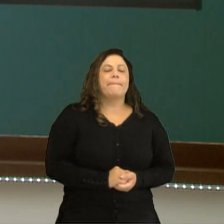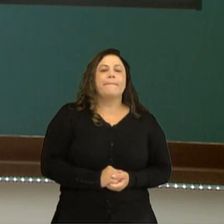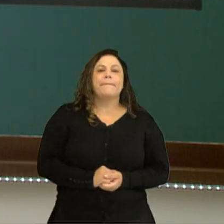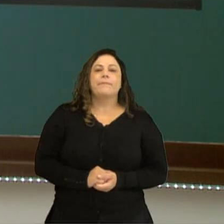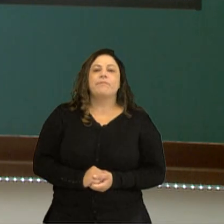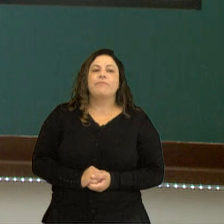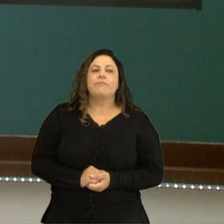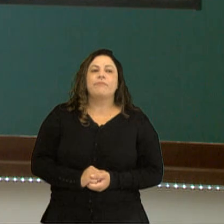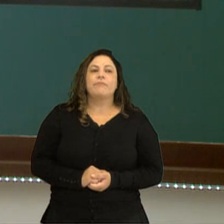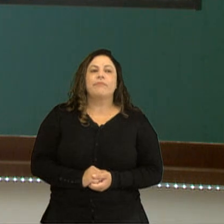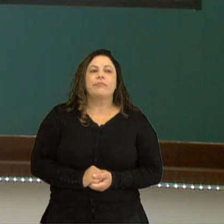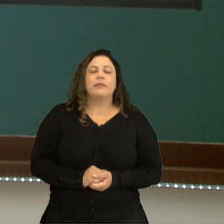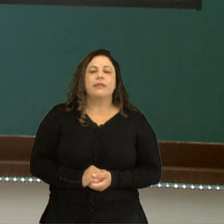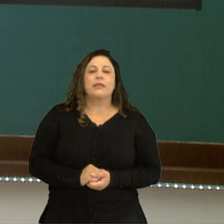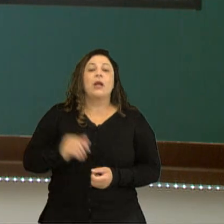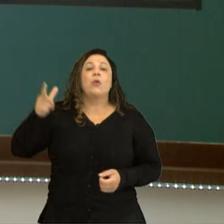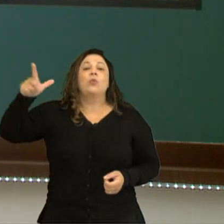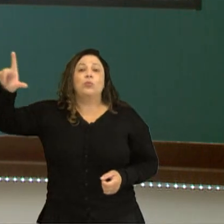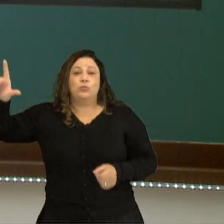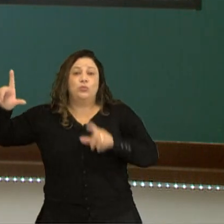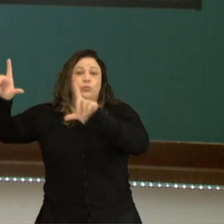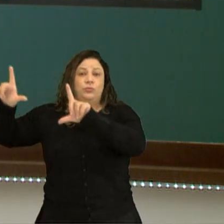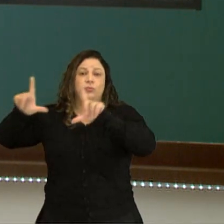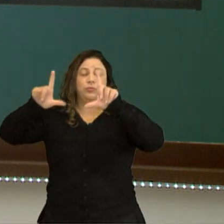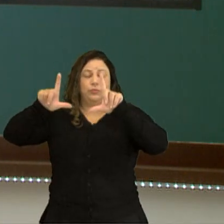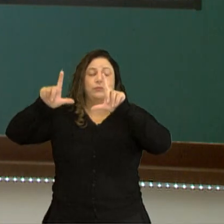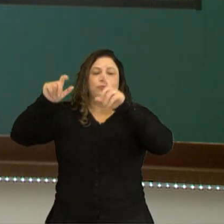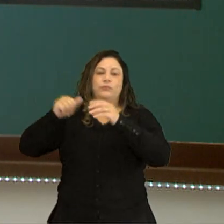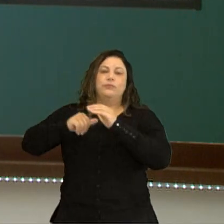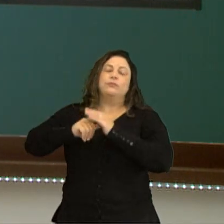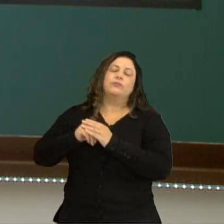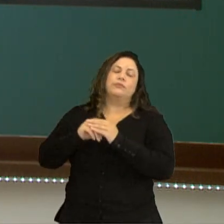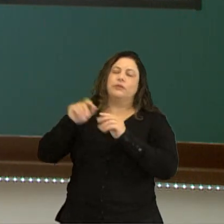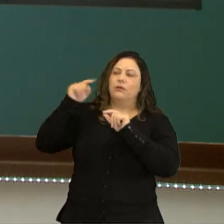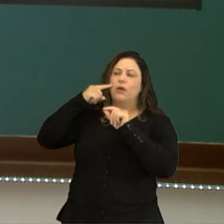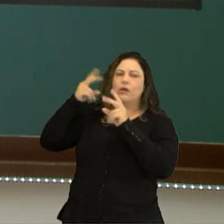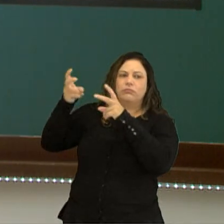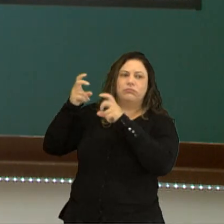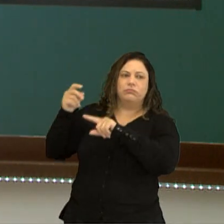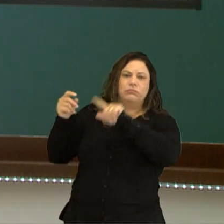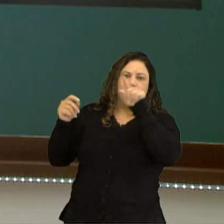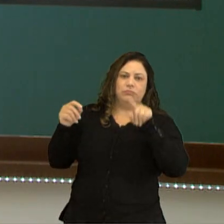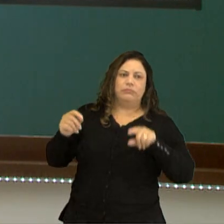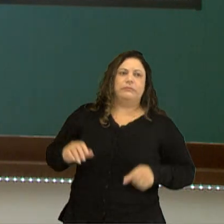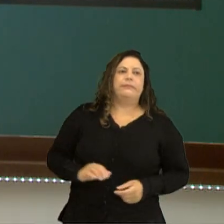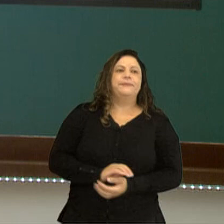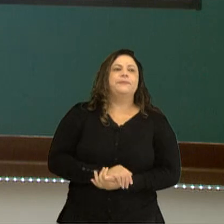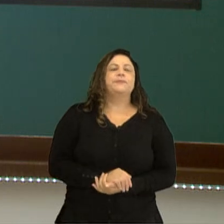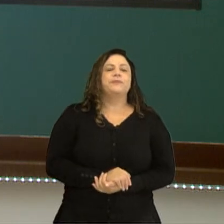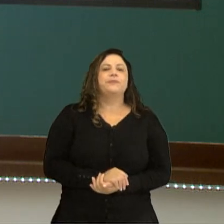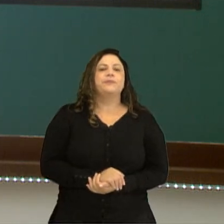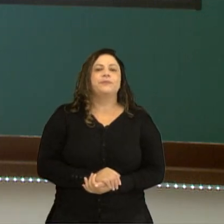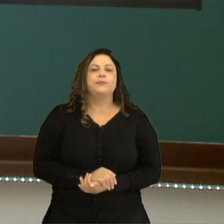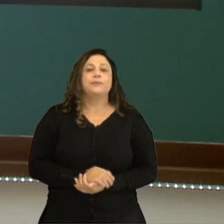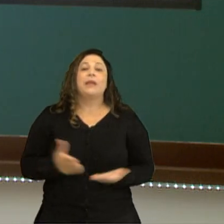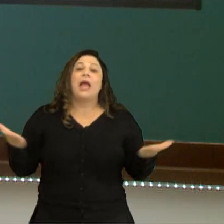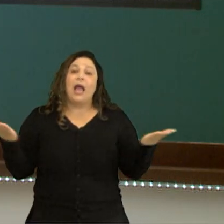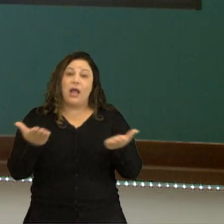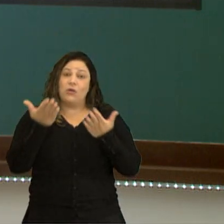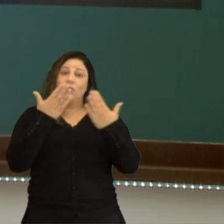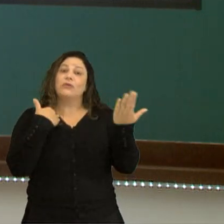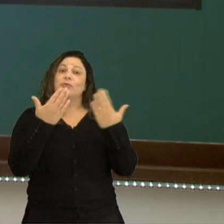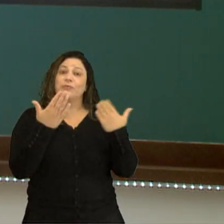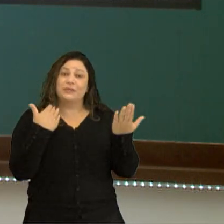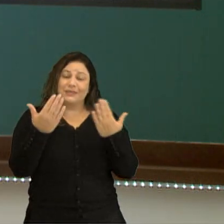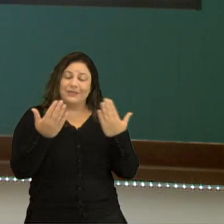temos um outro retrato feito pelo artista Vic Muniz. Esse é o Vic Muniz. Agora que nós conversamos um pouco